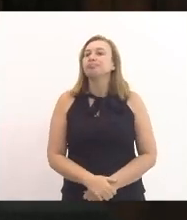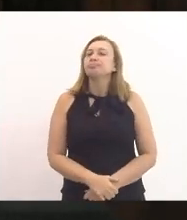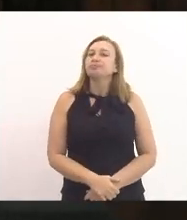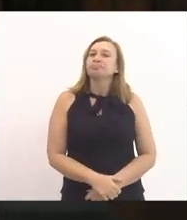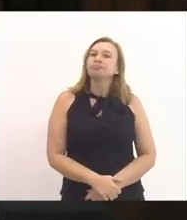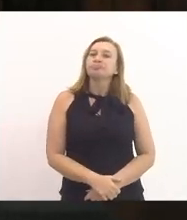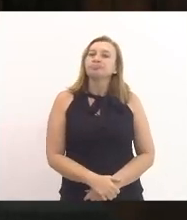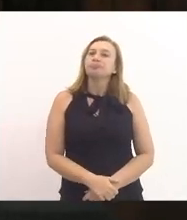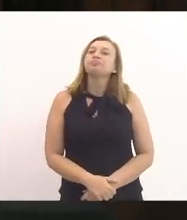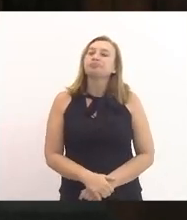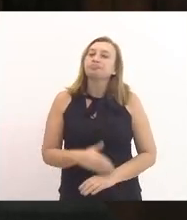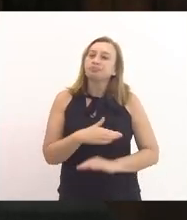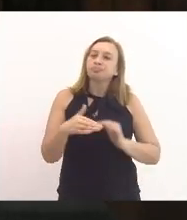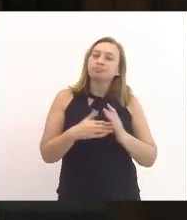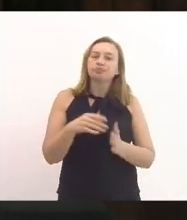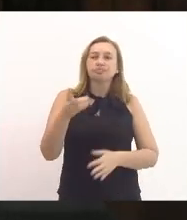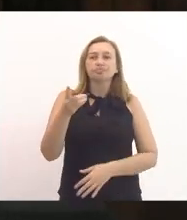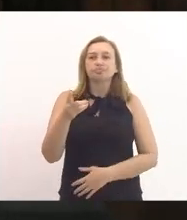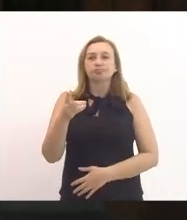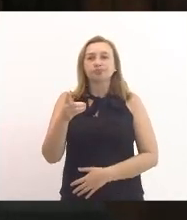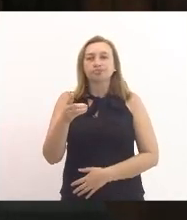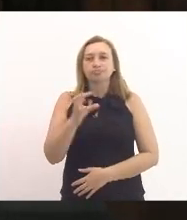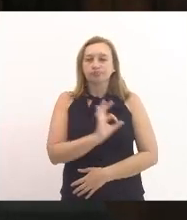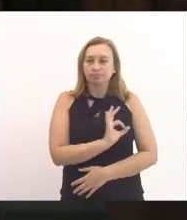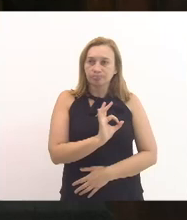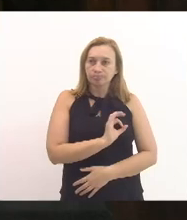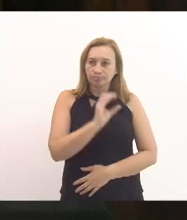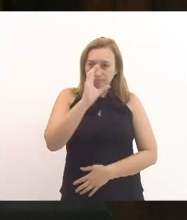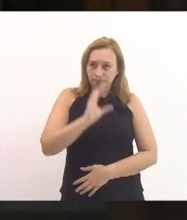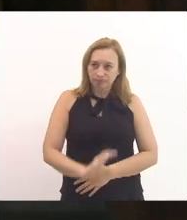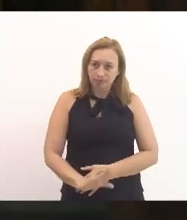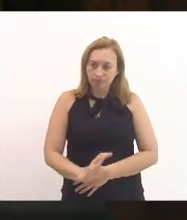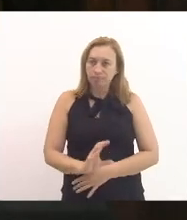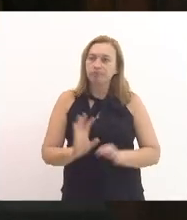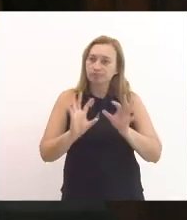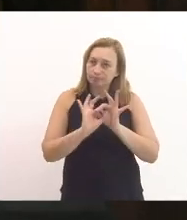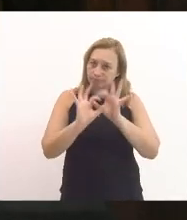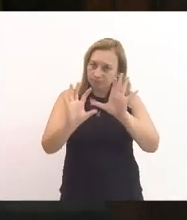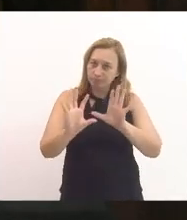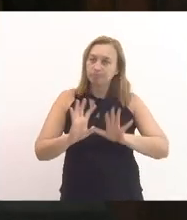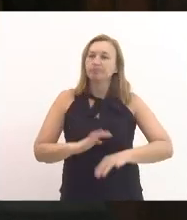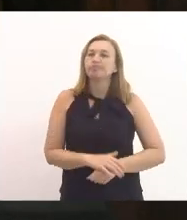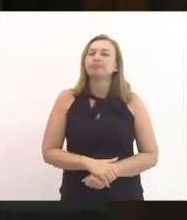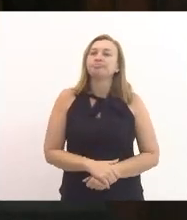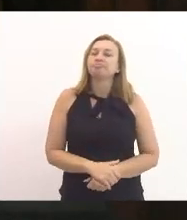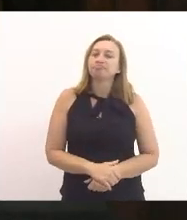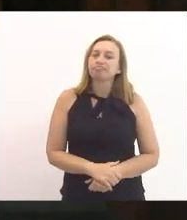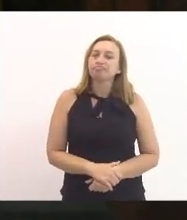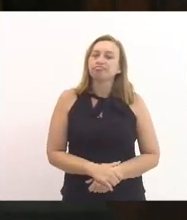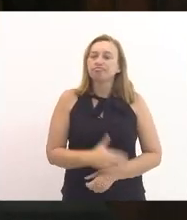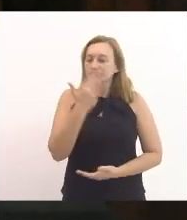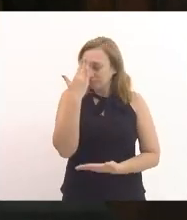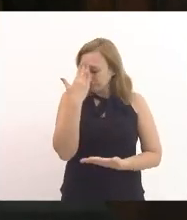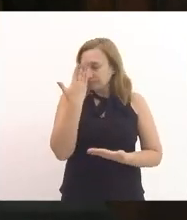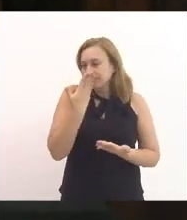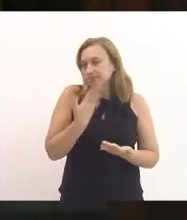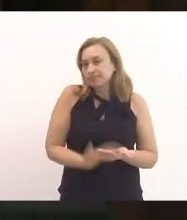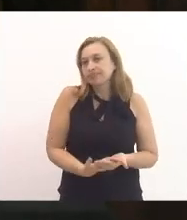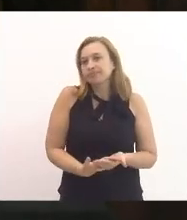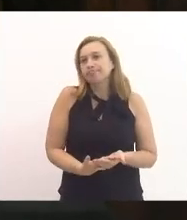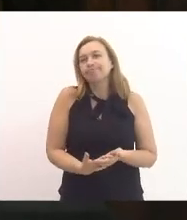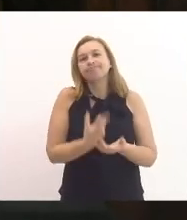EA todos os policiais civis de uma forma democrática é eu acredito que